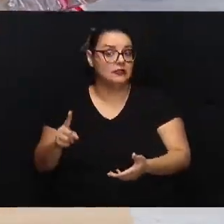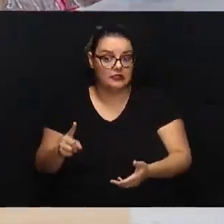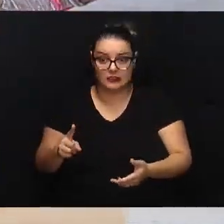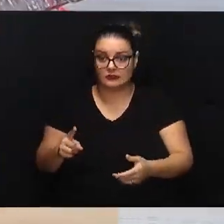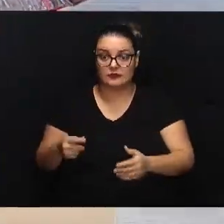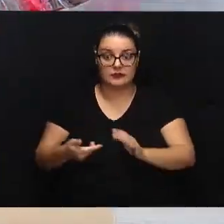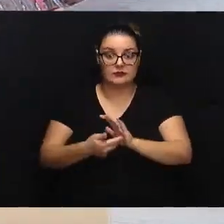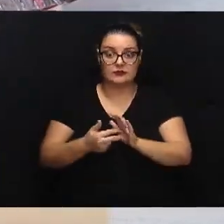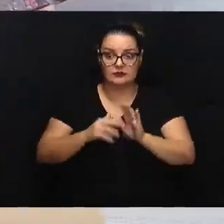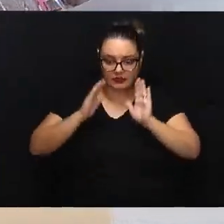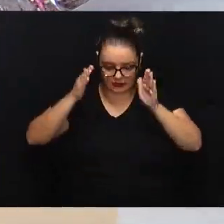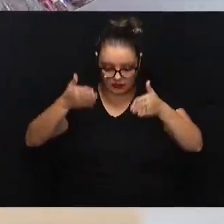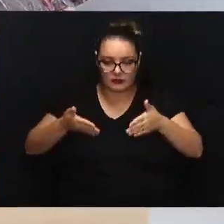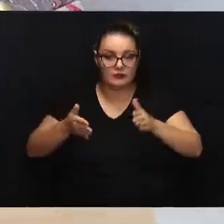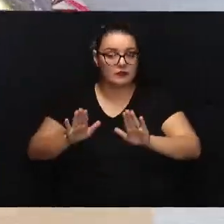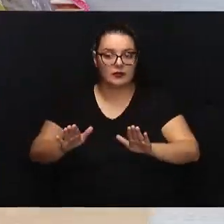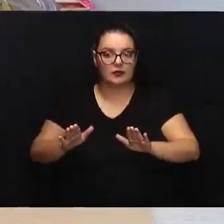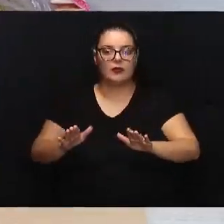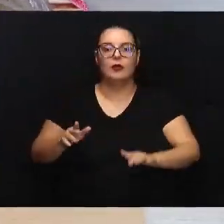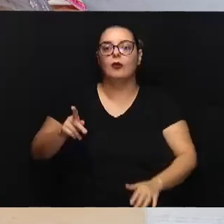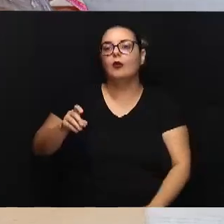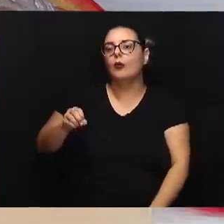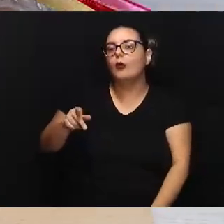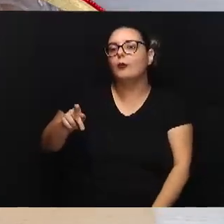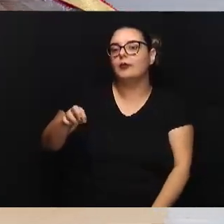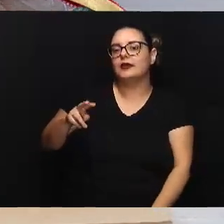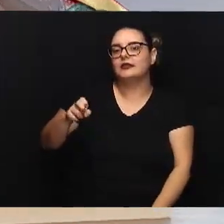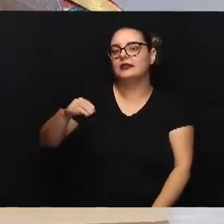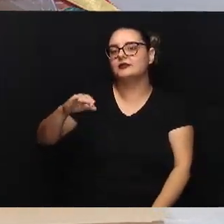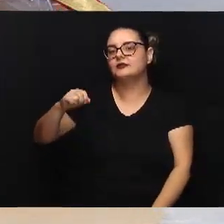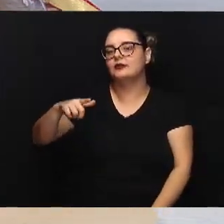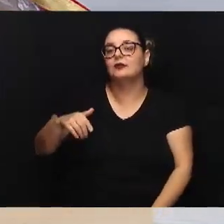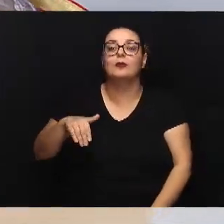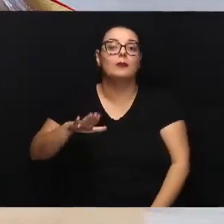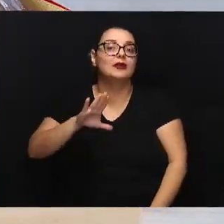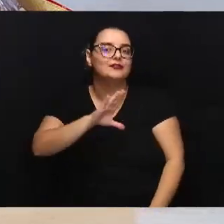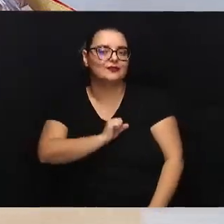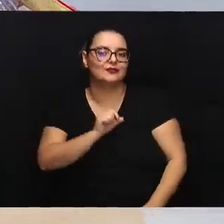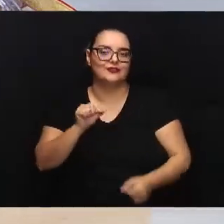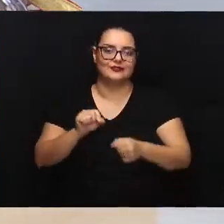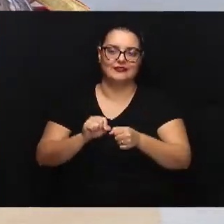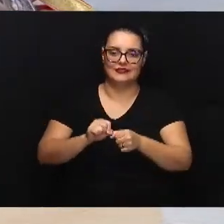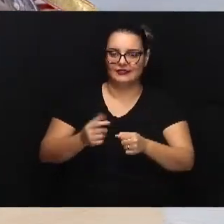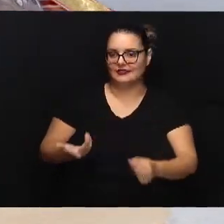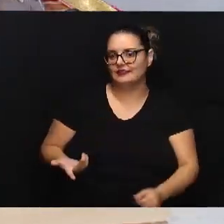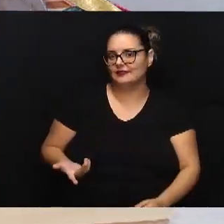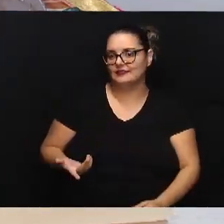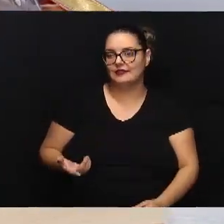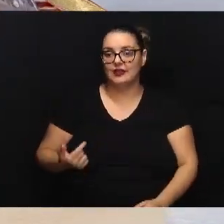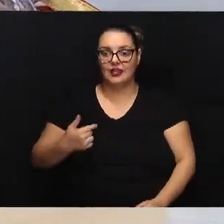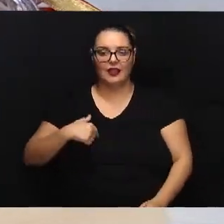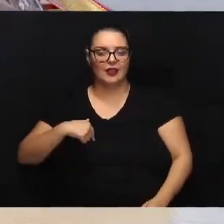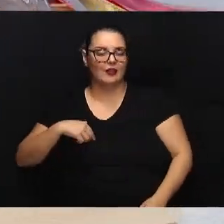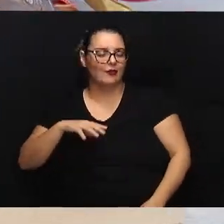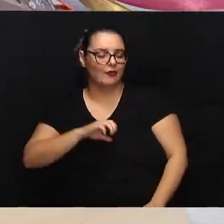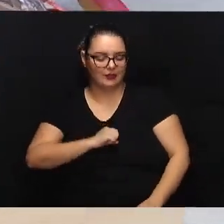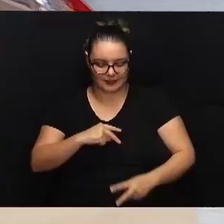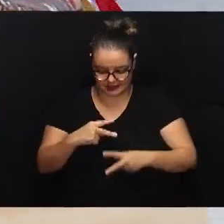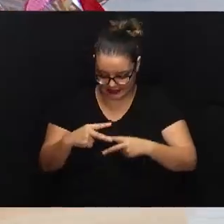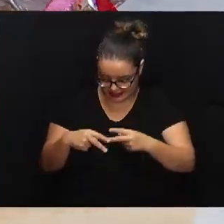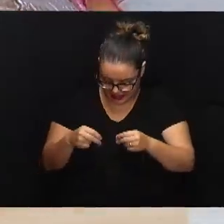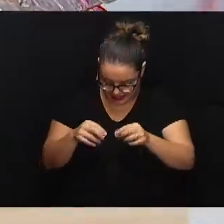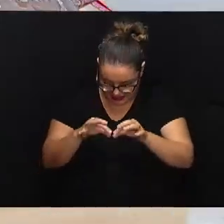quer dizer que o operacional é o que eu mais gosto de fazer. Então, eu gosto do laço, eu gosto da fita.